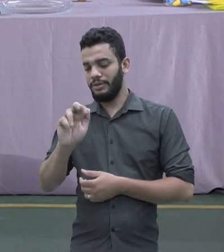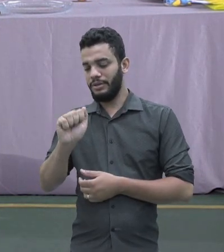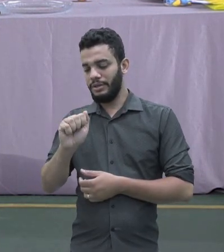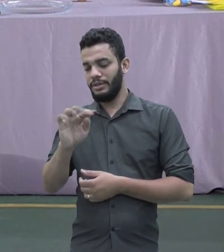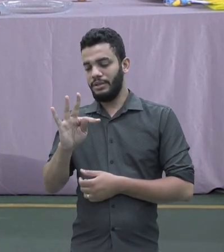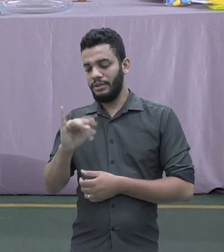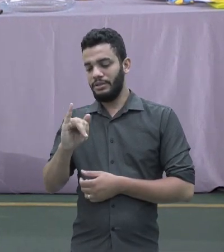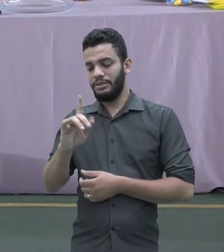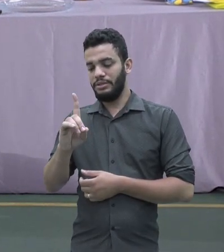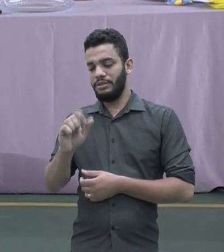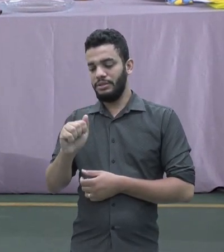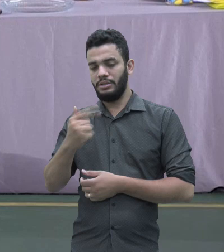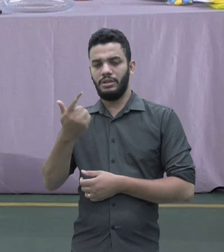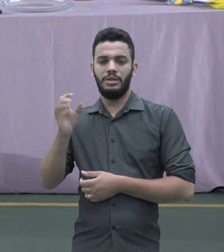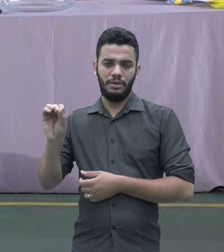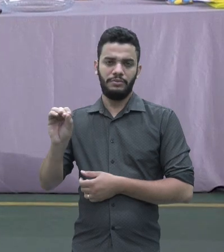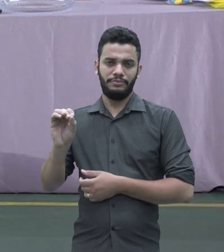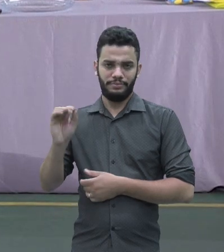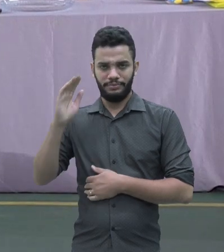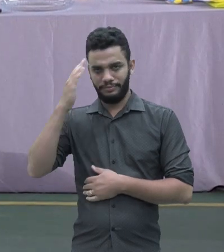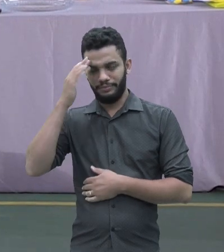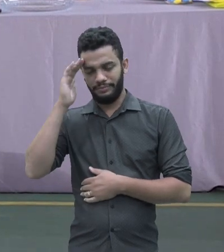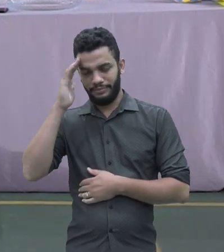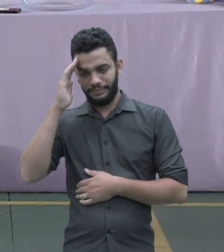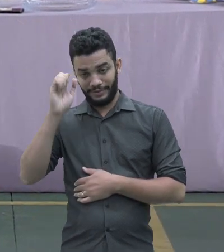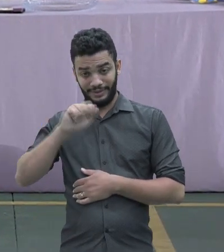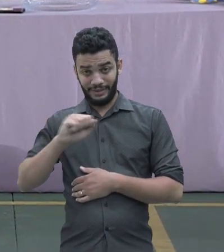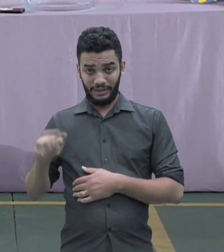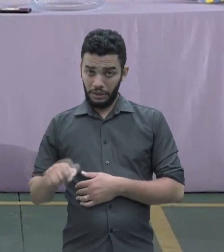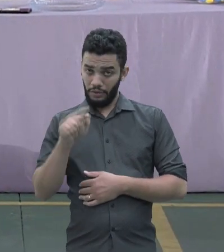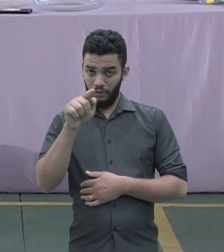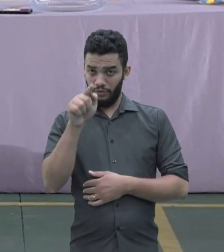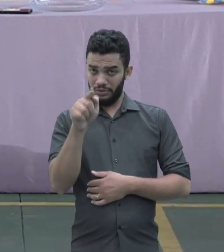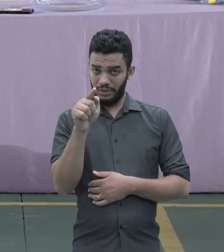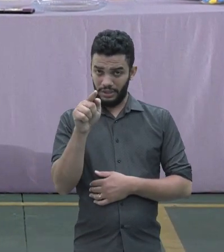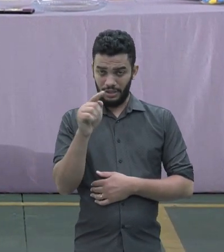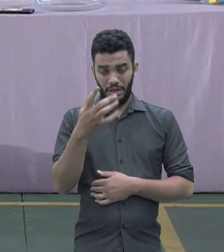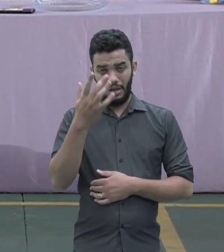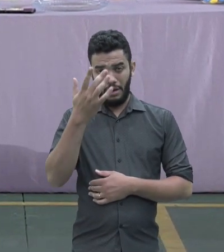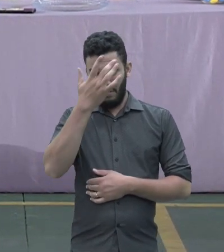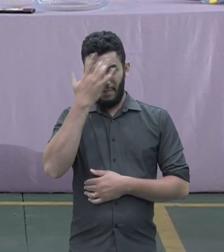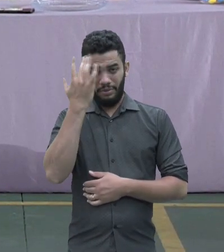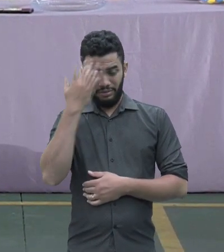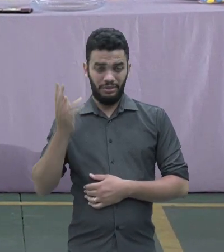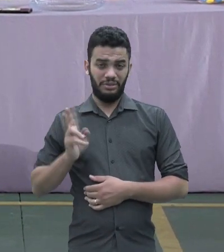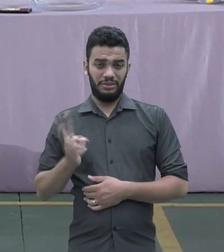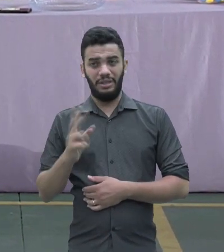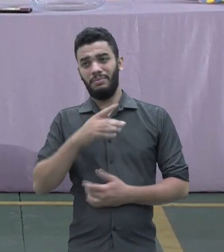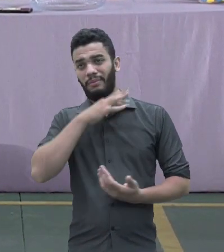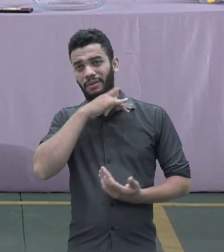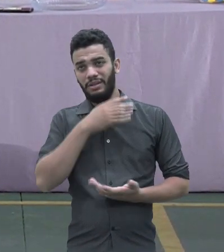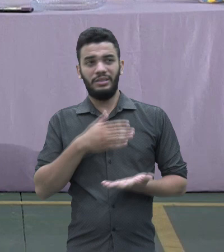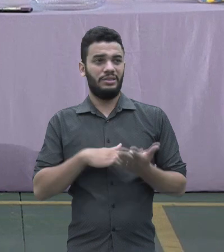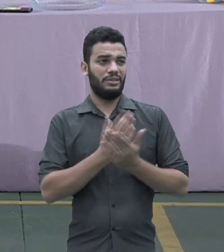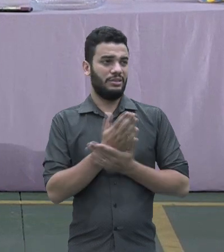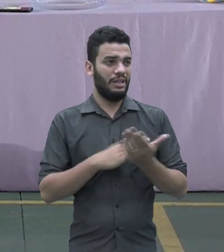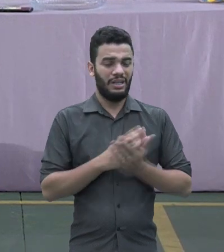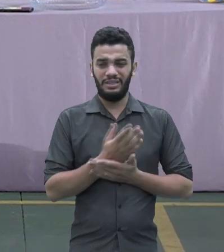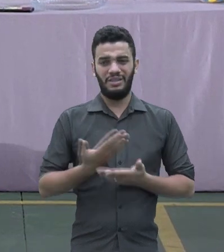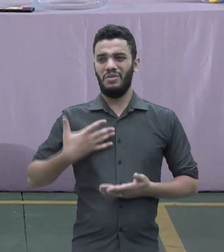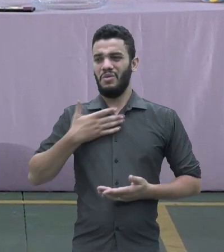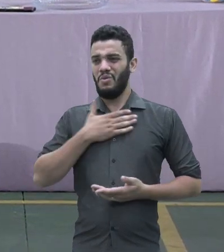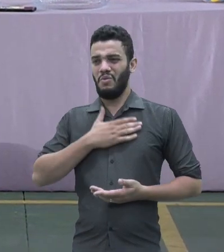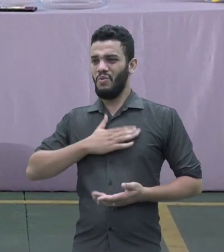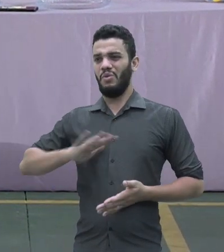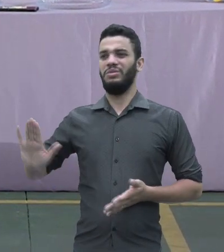Uma vida sem gratidão, nós podemos dizer que também é uma vida o quê? Sem criatividade, uma vida sem valor.